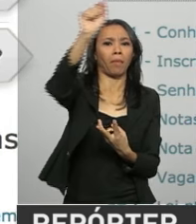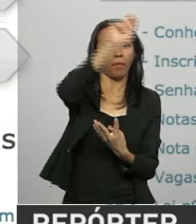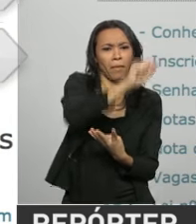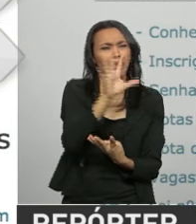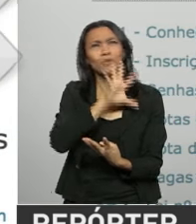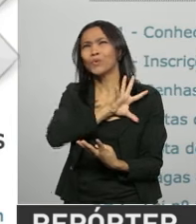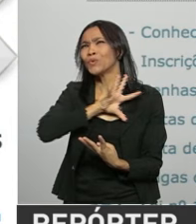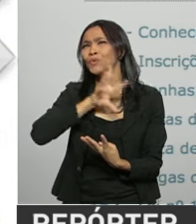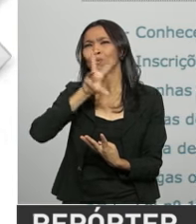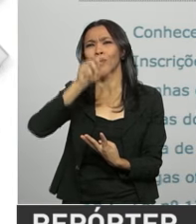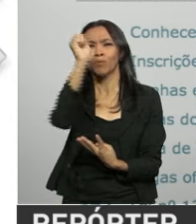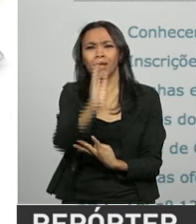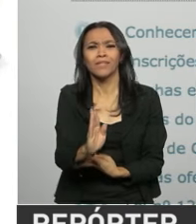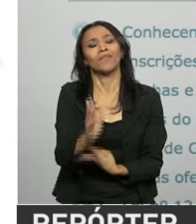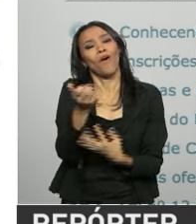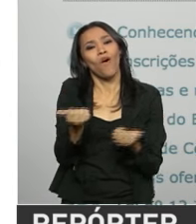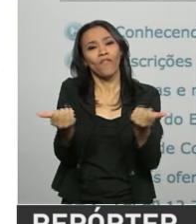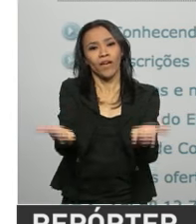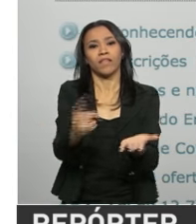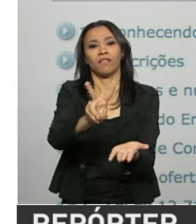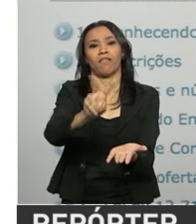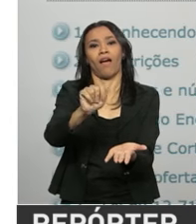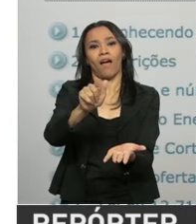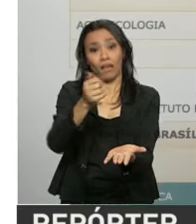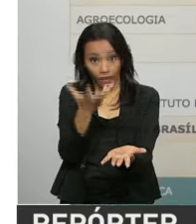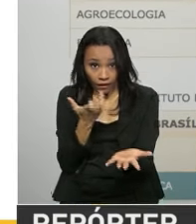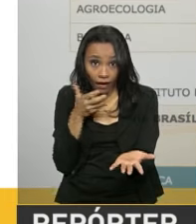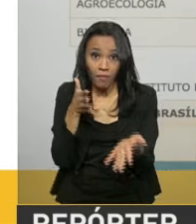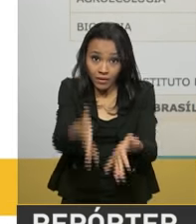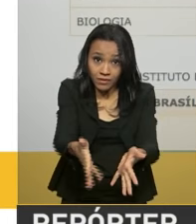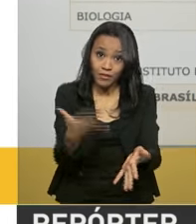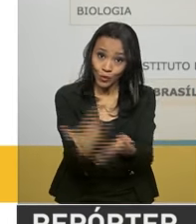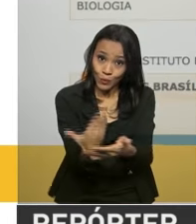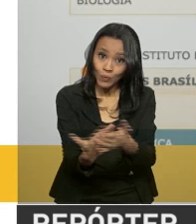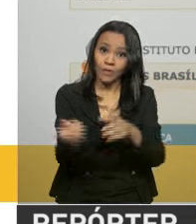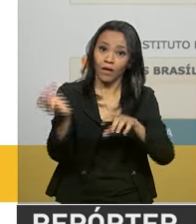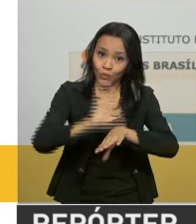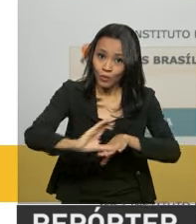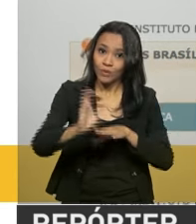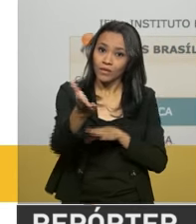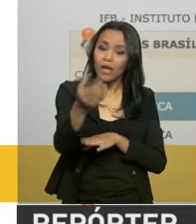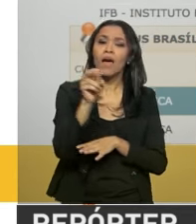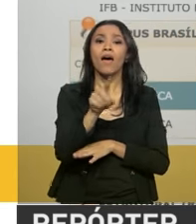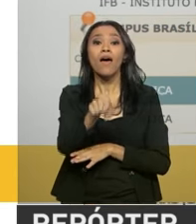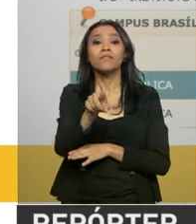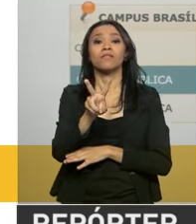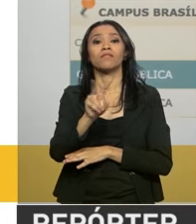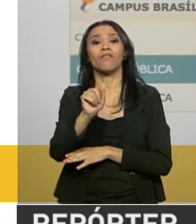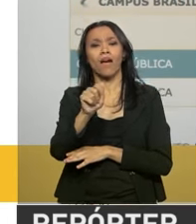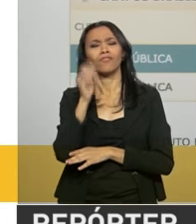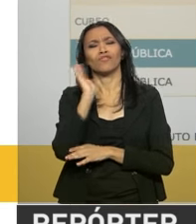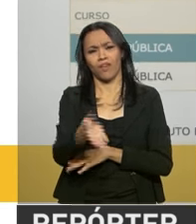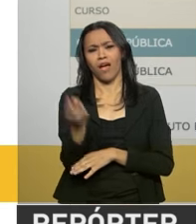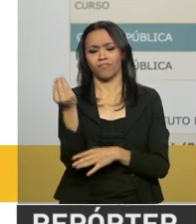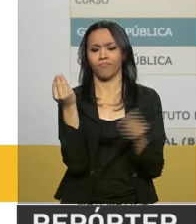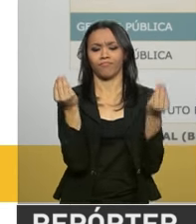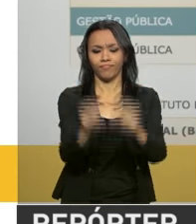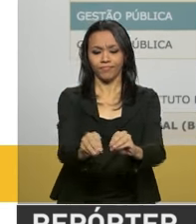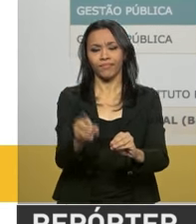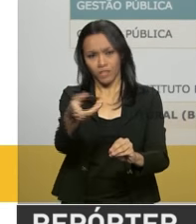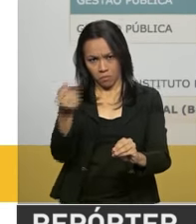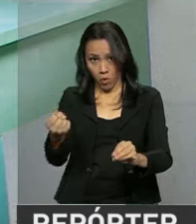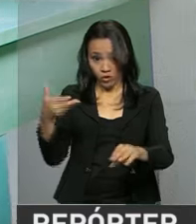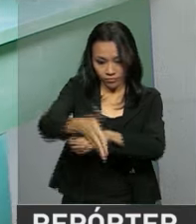superior de todo o país oferecem vagas a quem quer fazer uma faculdade. Essas vagas já estão disponíveis para consulta